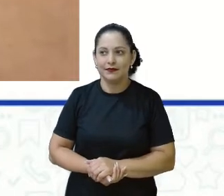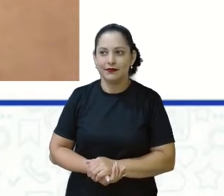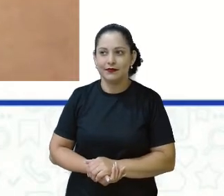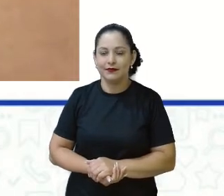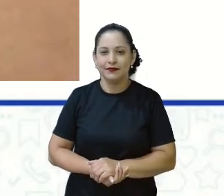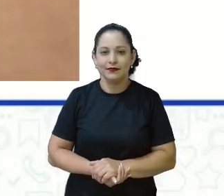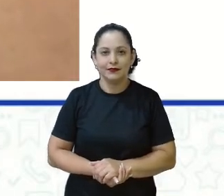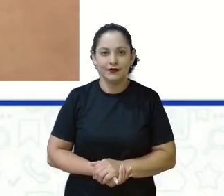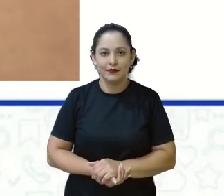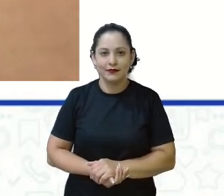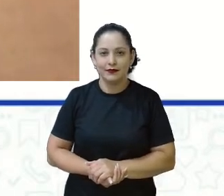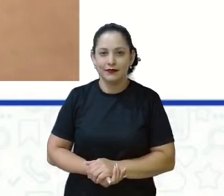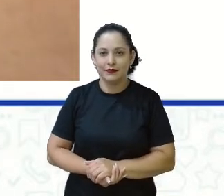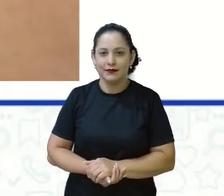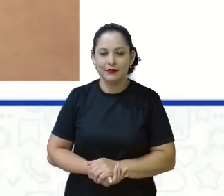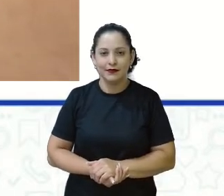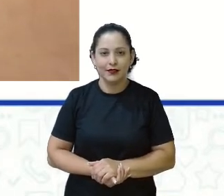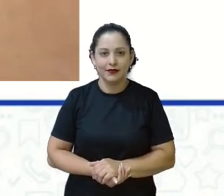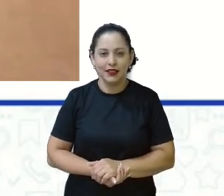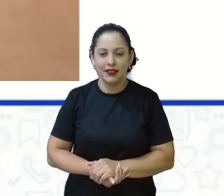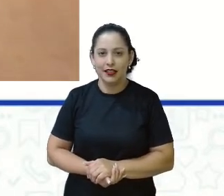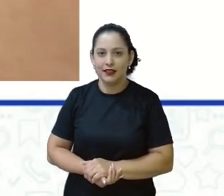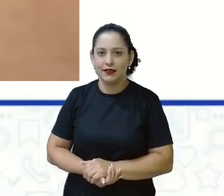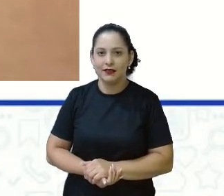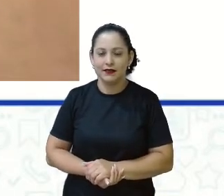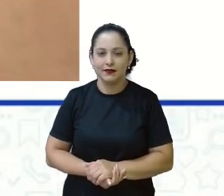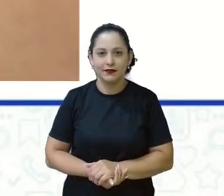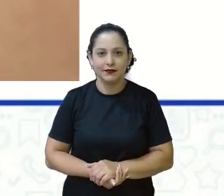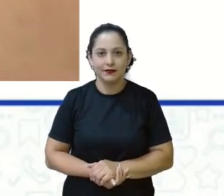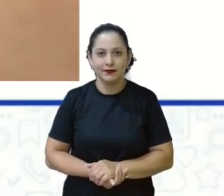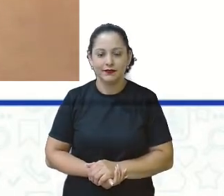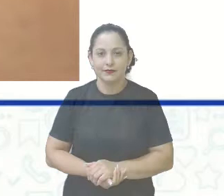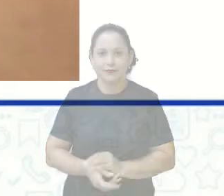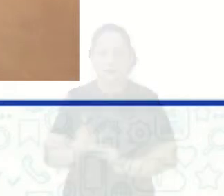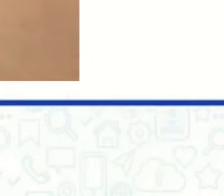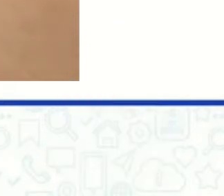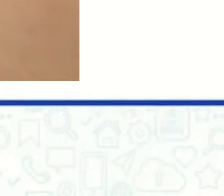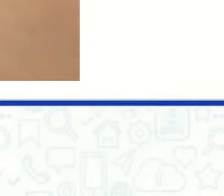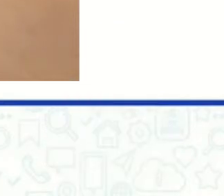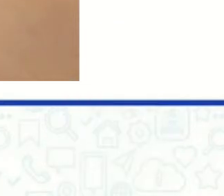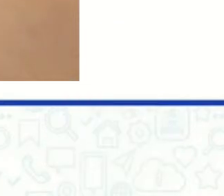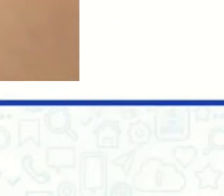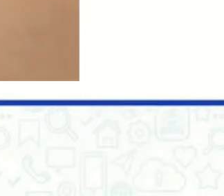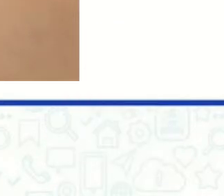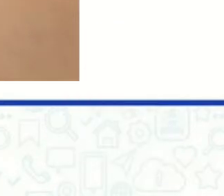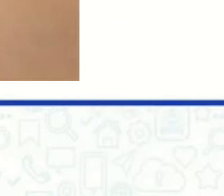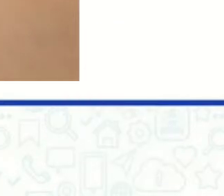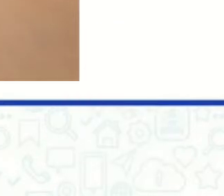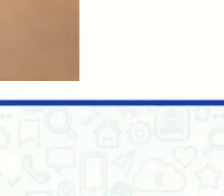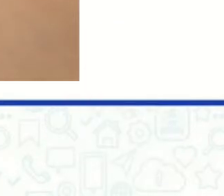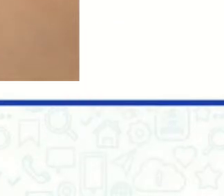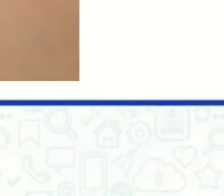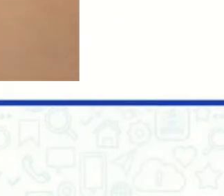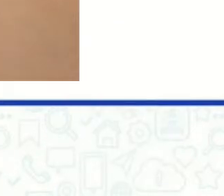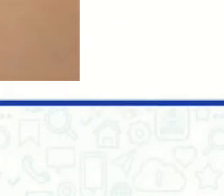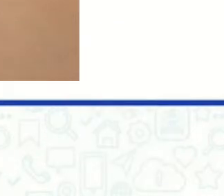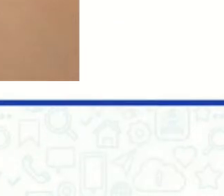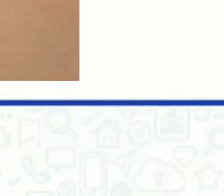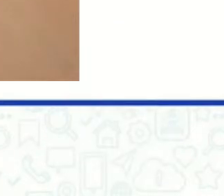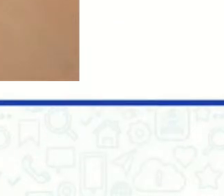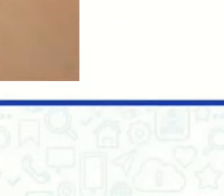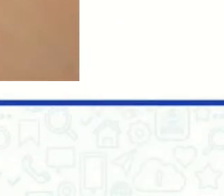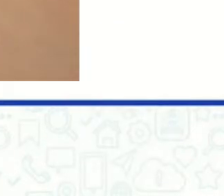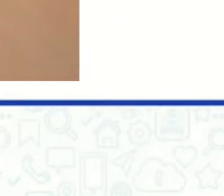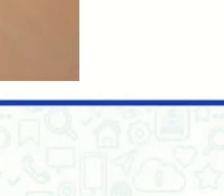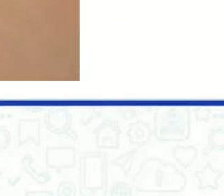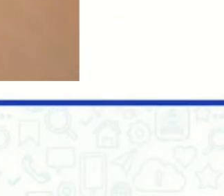fala. O som é uma onda de pressão que pode vibrar rápido ou lentamente. Vibrações lentas produzem sons